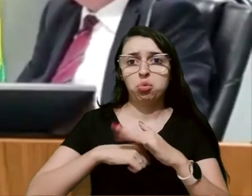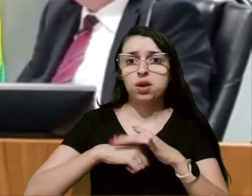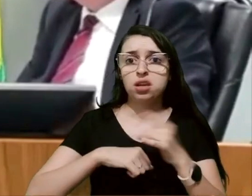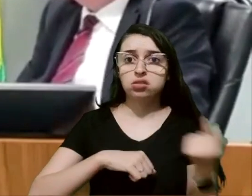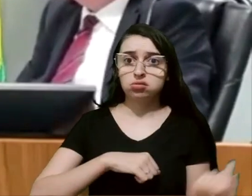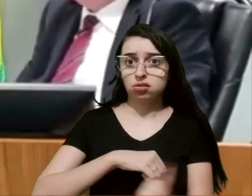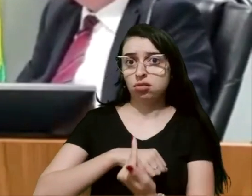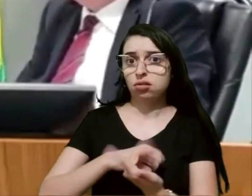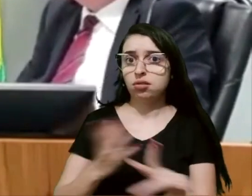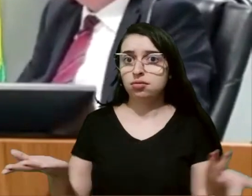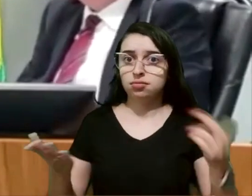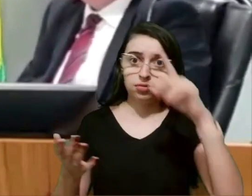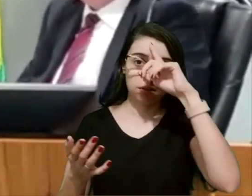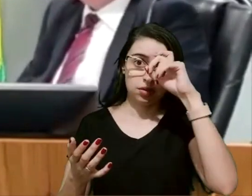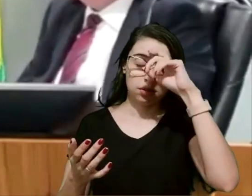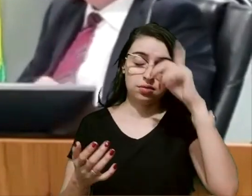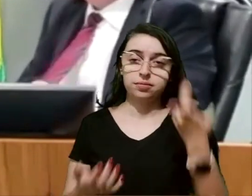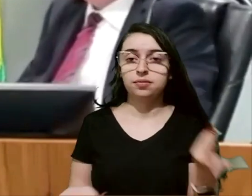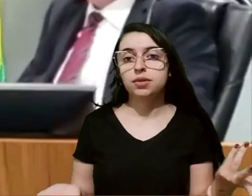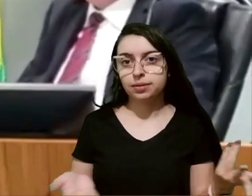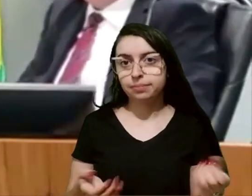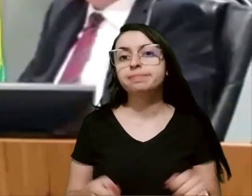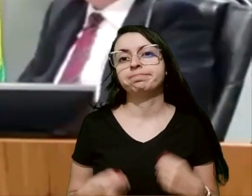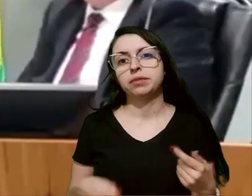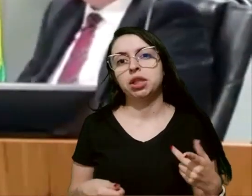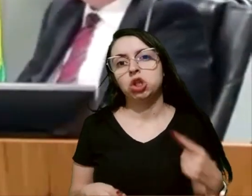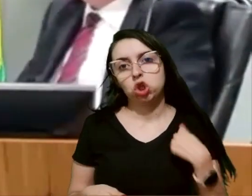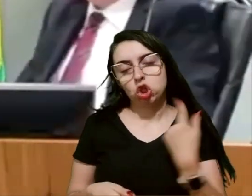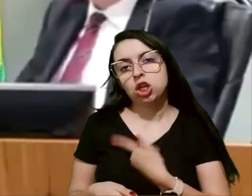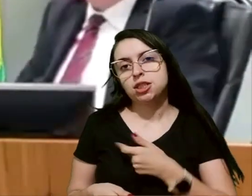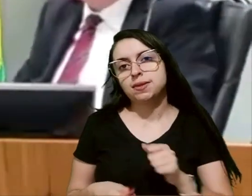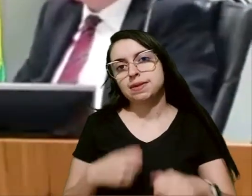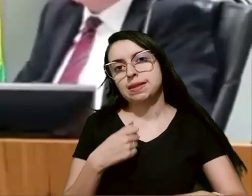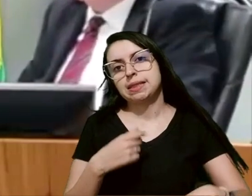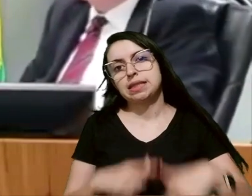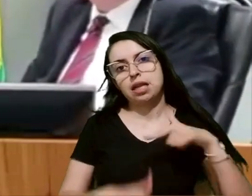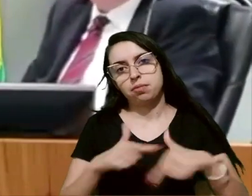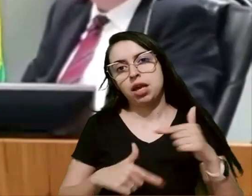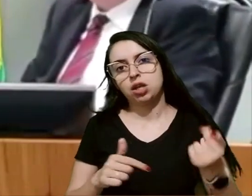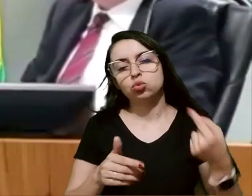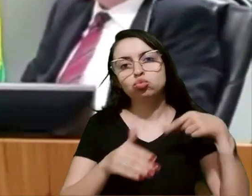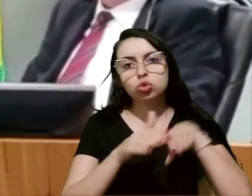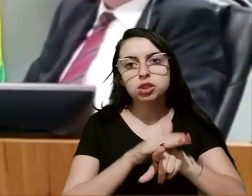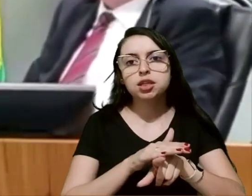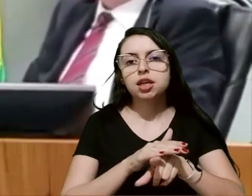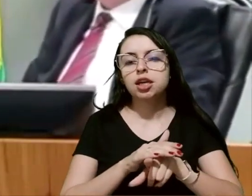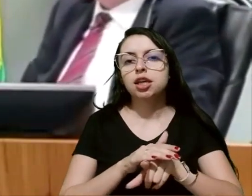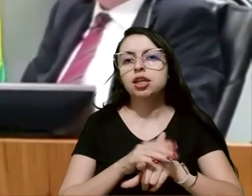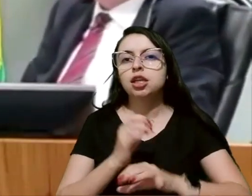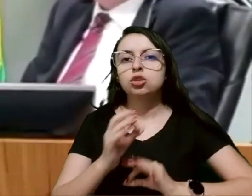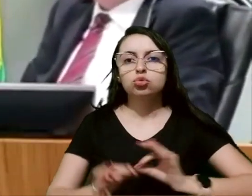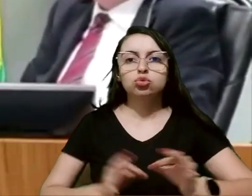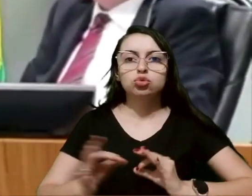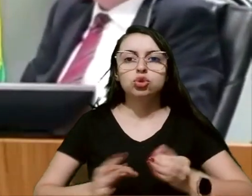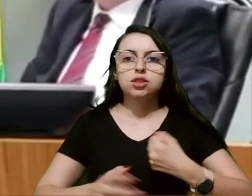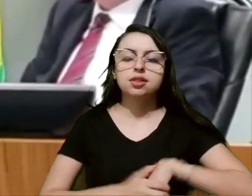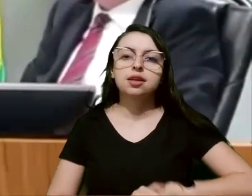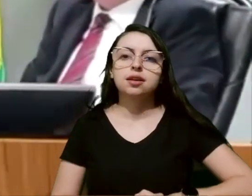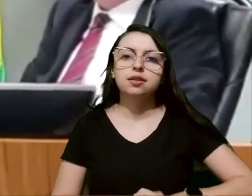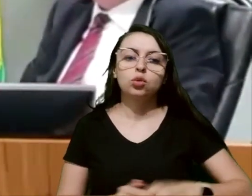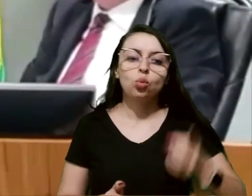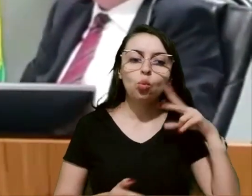gente doente dentro do hospital". Você fala: "Pois é, essa é a nossa função". Quando você entra no judiciário, você vai